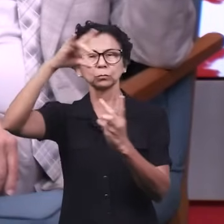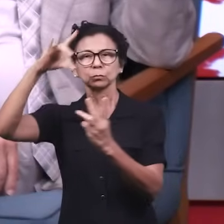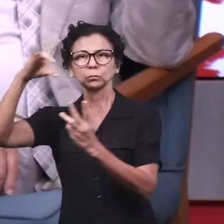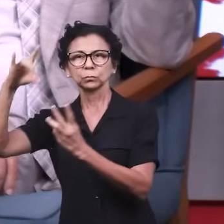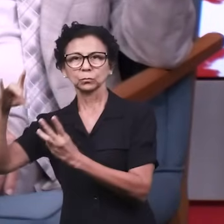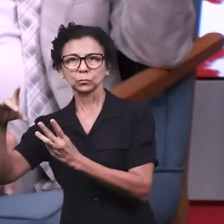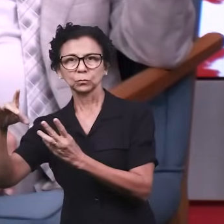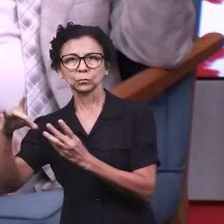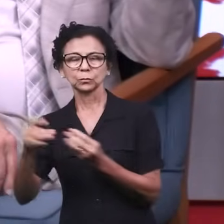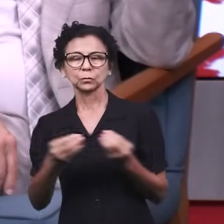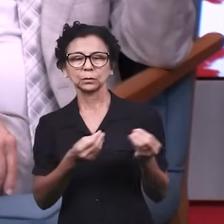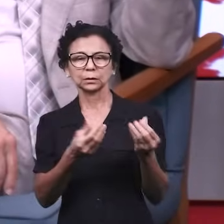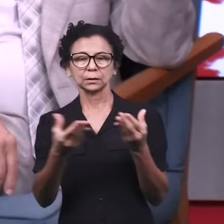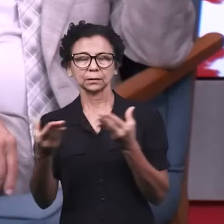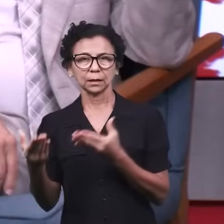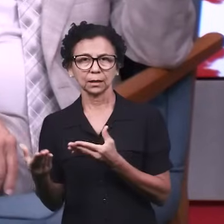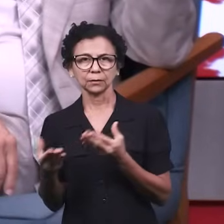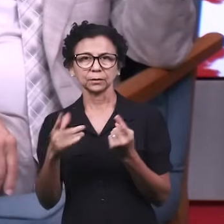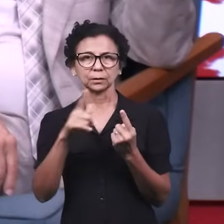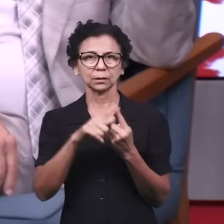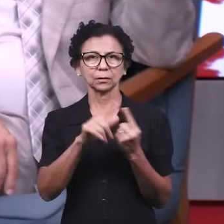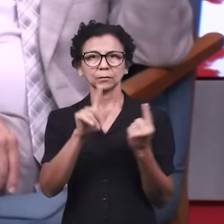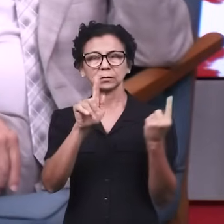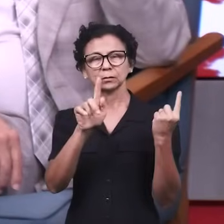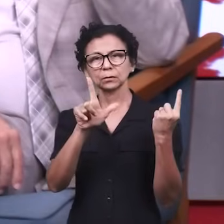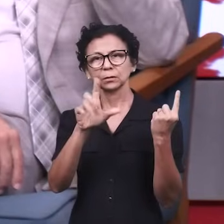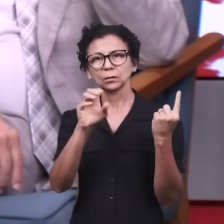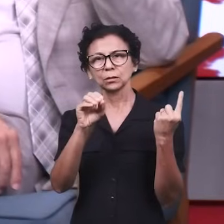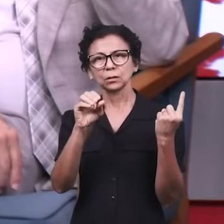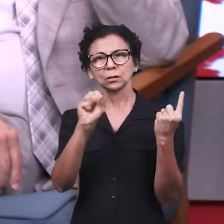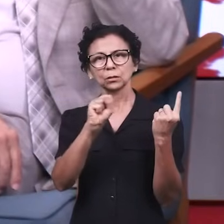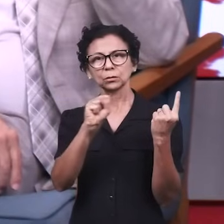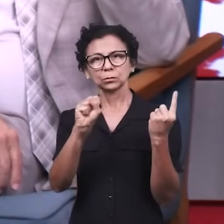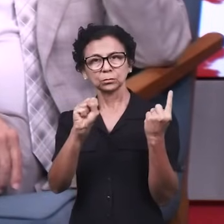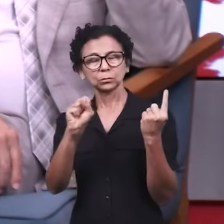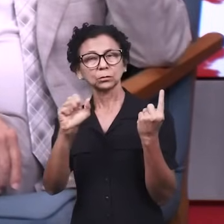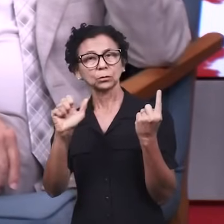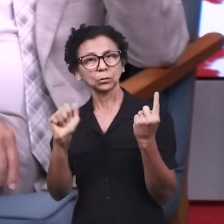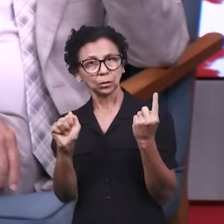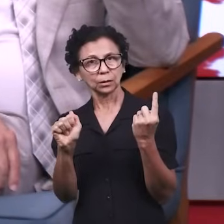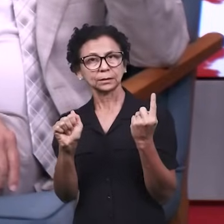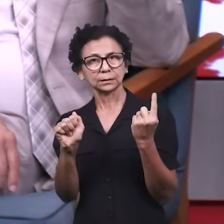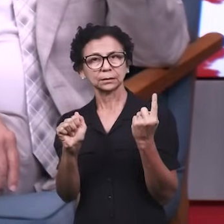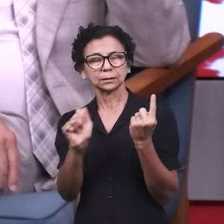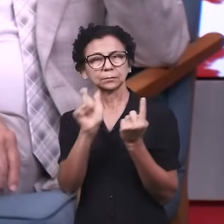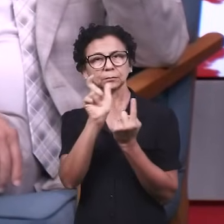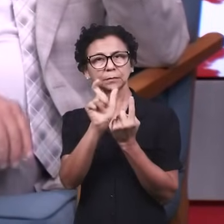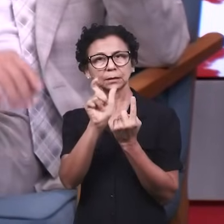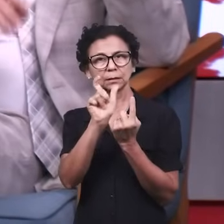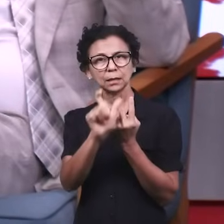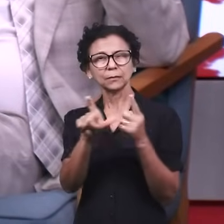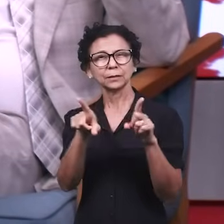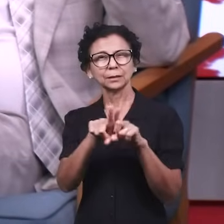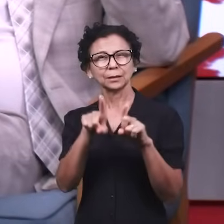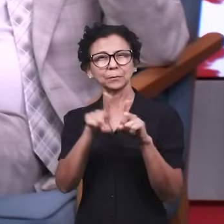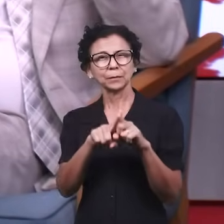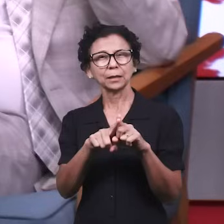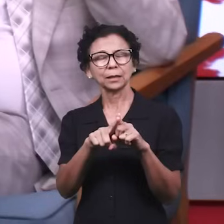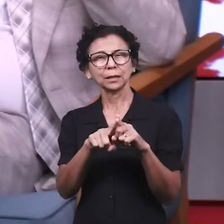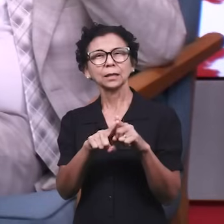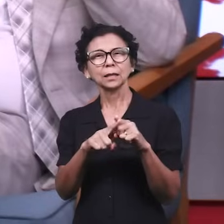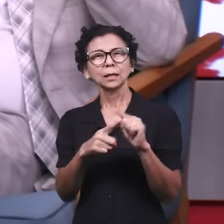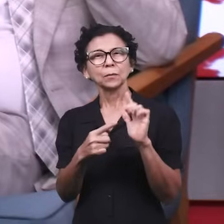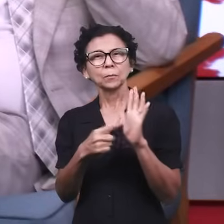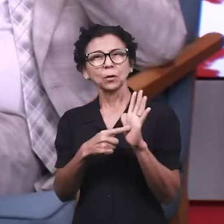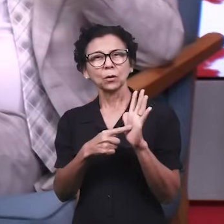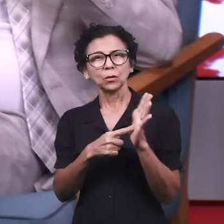concedia. Aí é glossa, que é o mesmo que aparece na carta aos